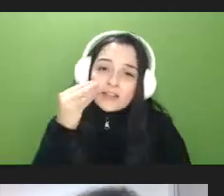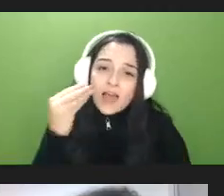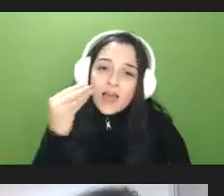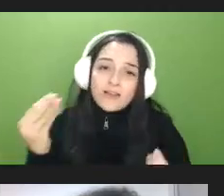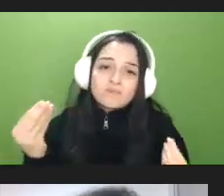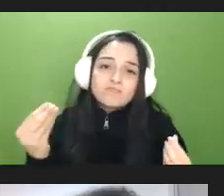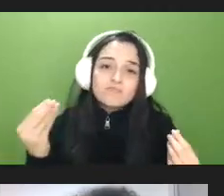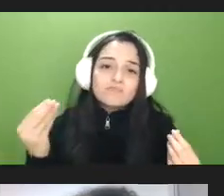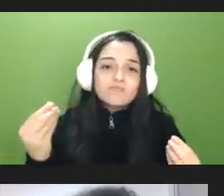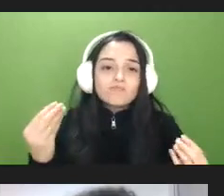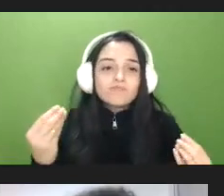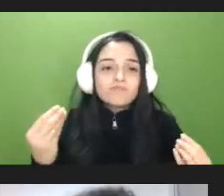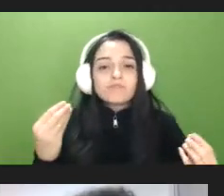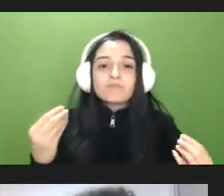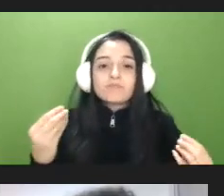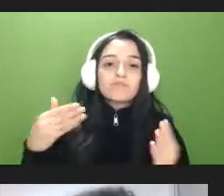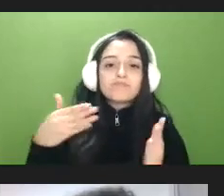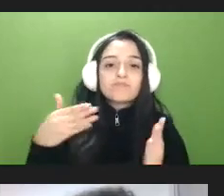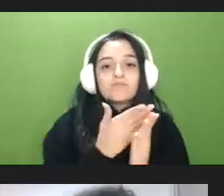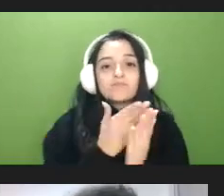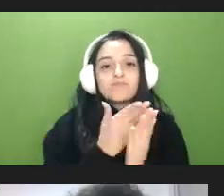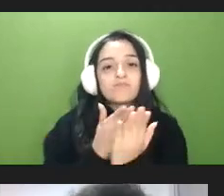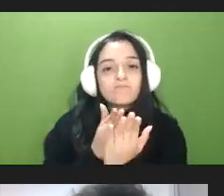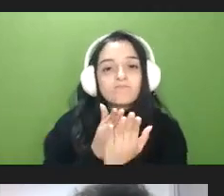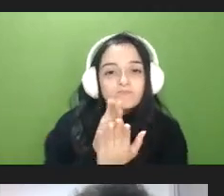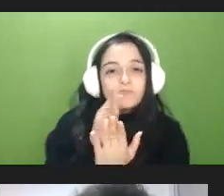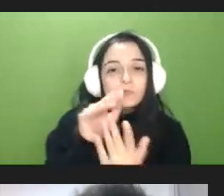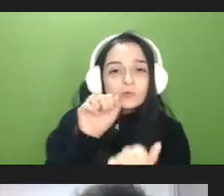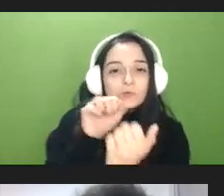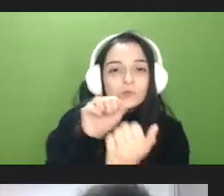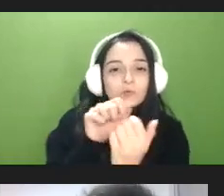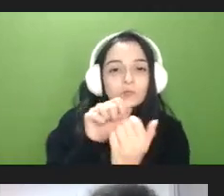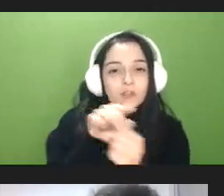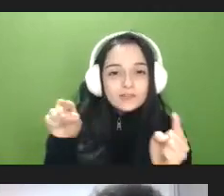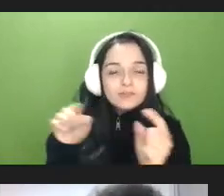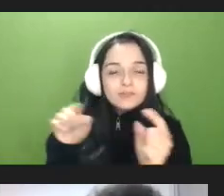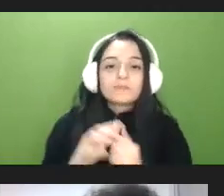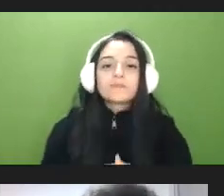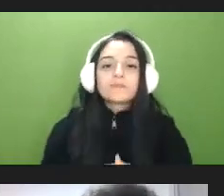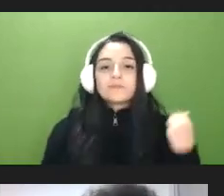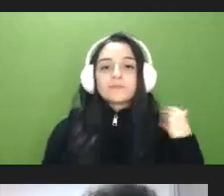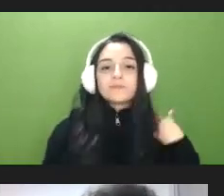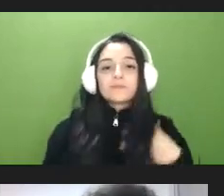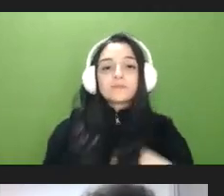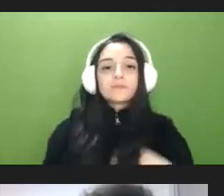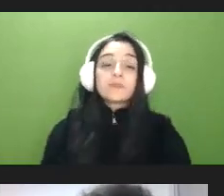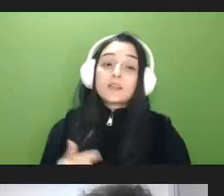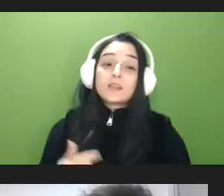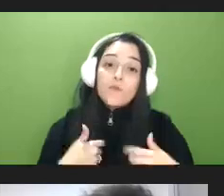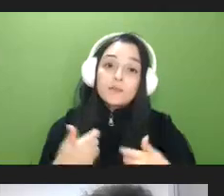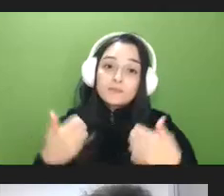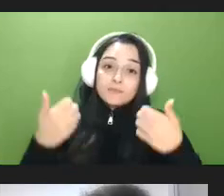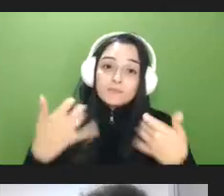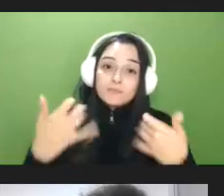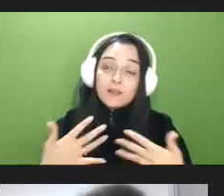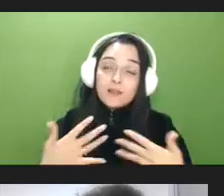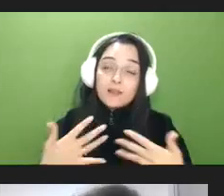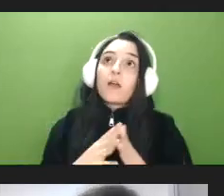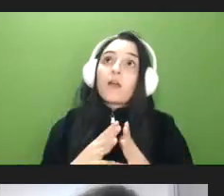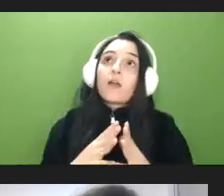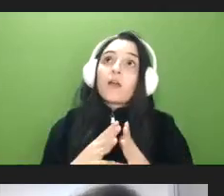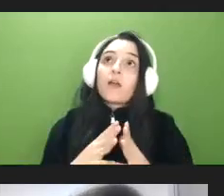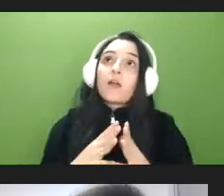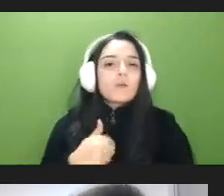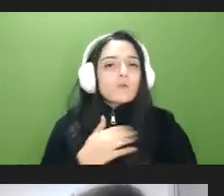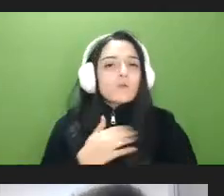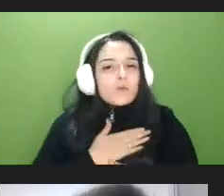linha de construção aqui com vocês. Vou dizer que eu gosto mesmo é de uma construção